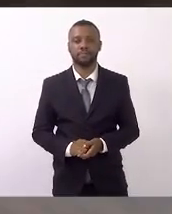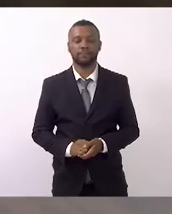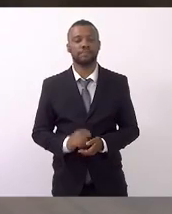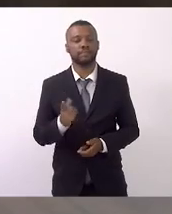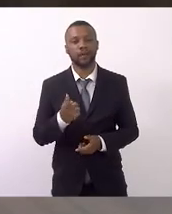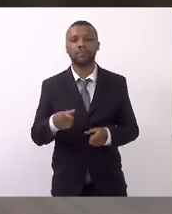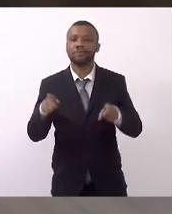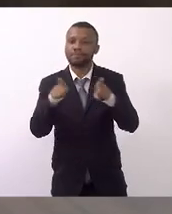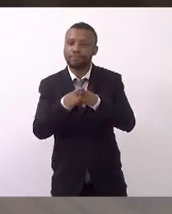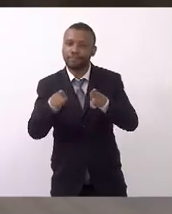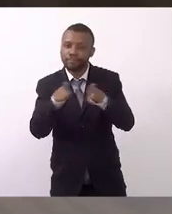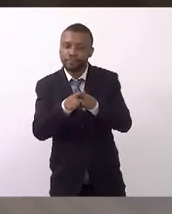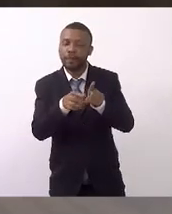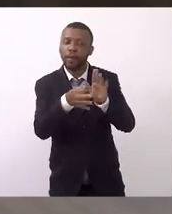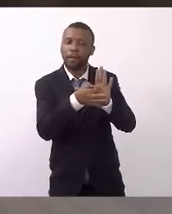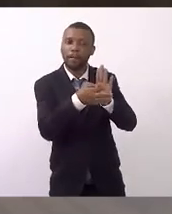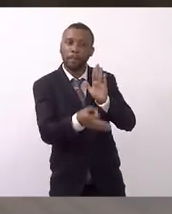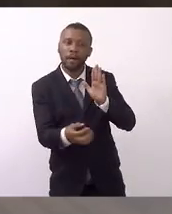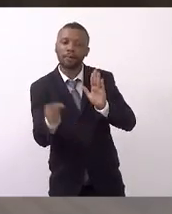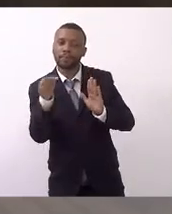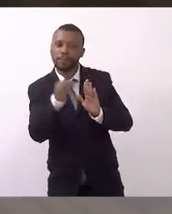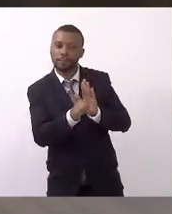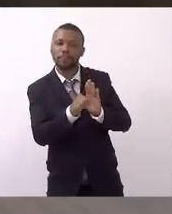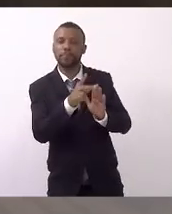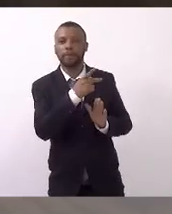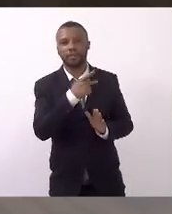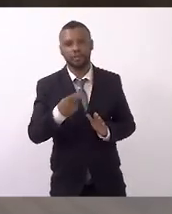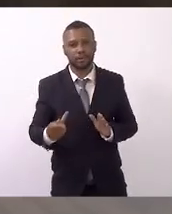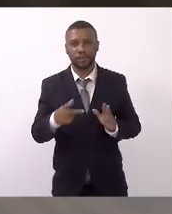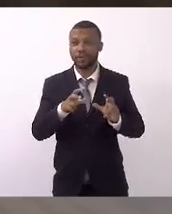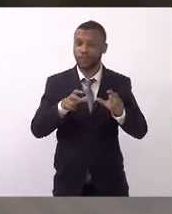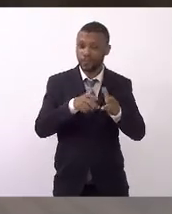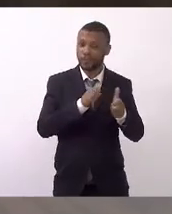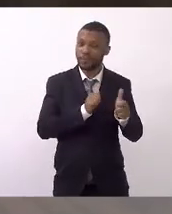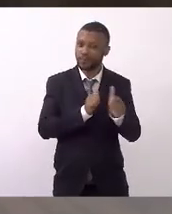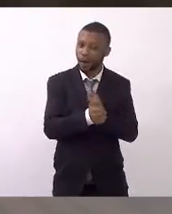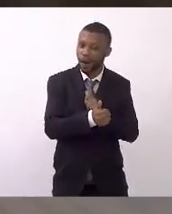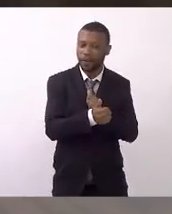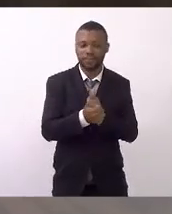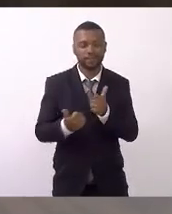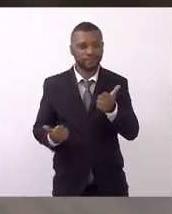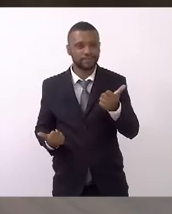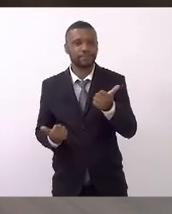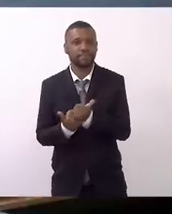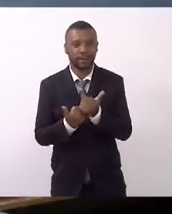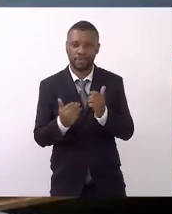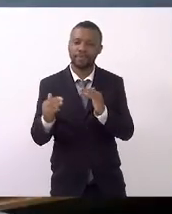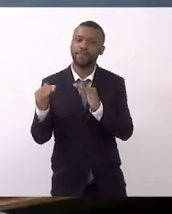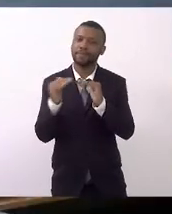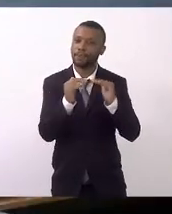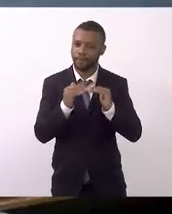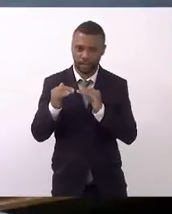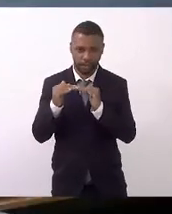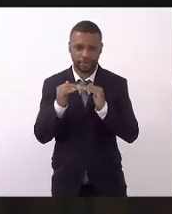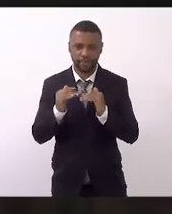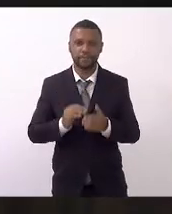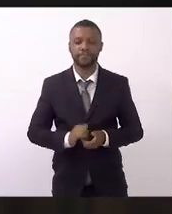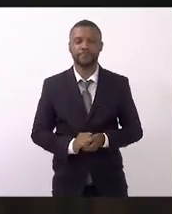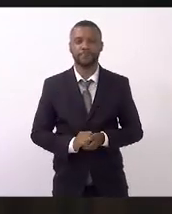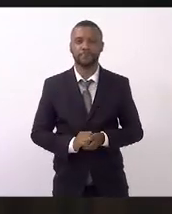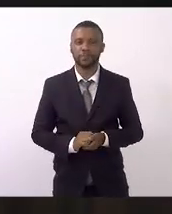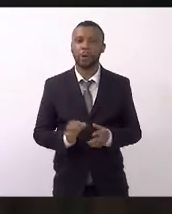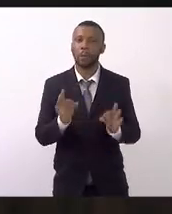Acompanho o fundamentado parecer do presidente da Comissão de Esportes, favorável, senhora presidente. Com os